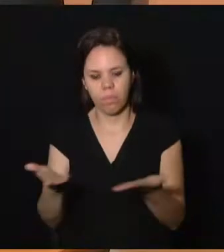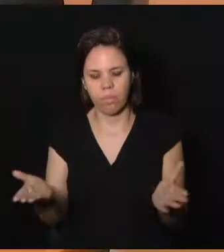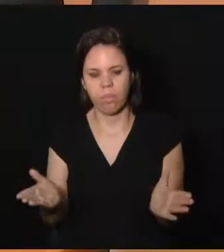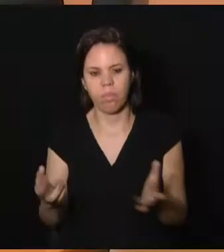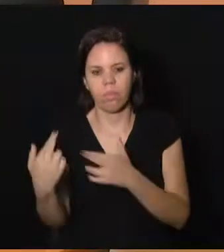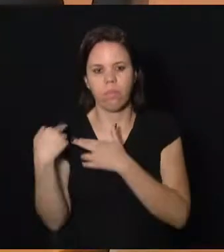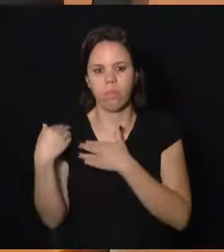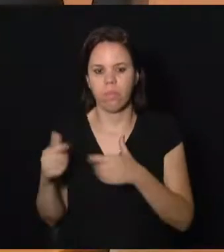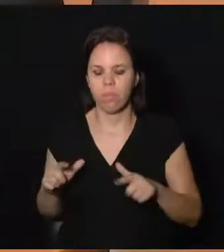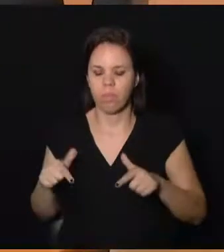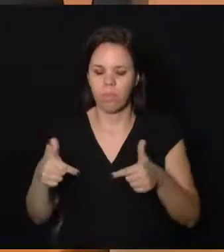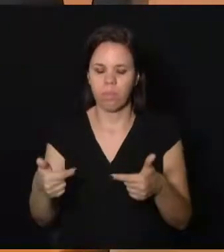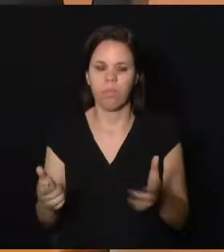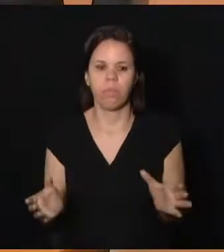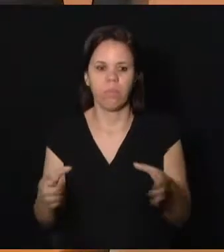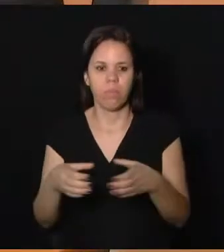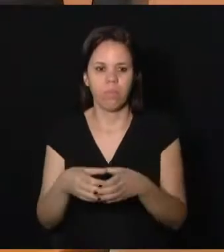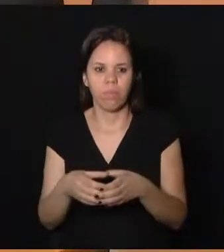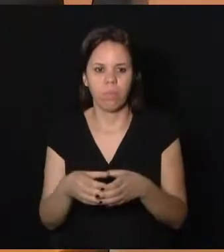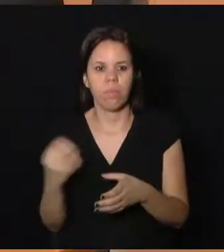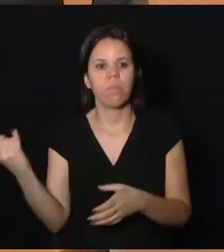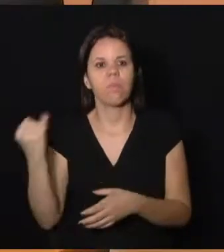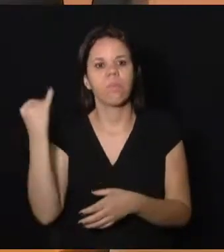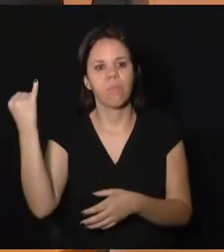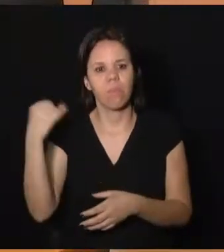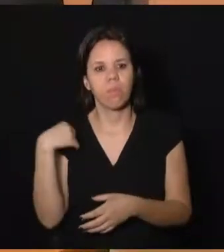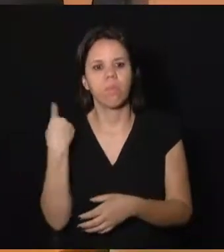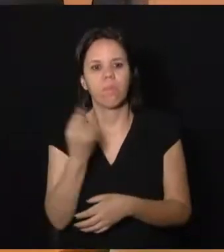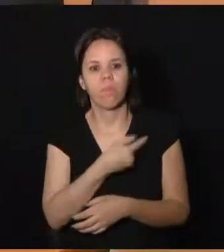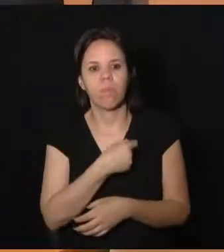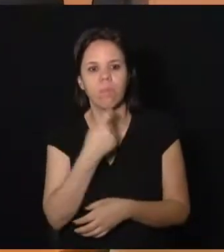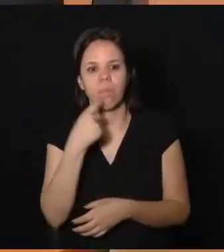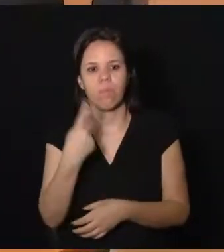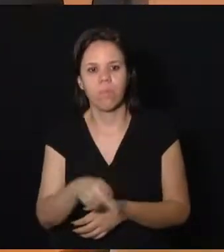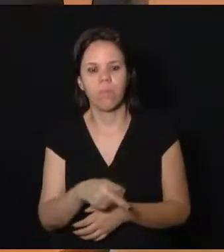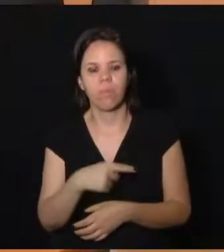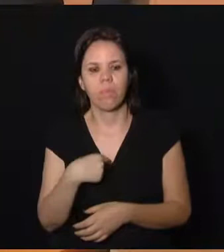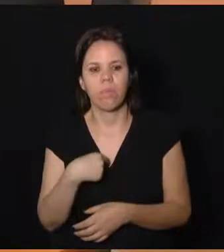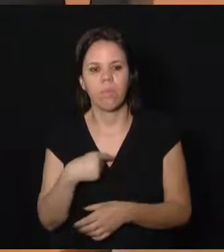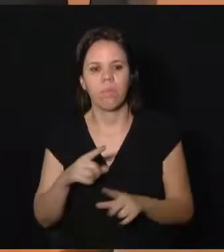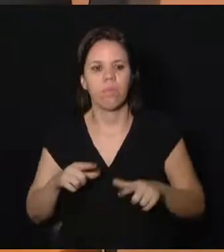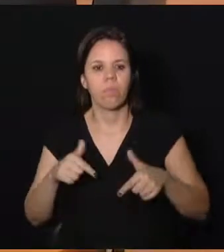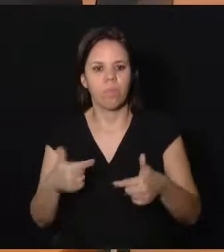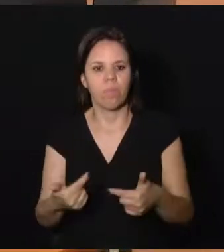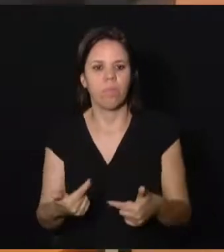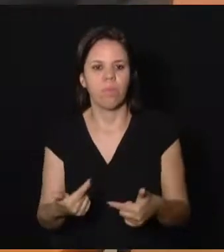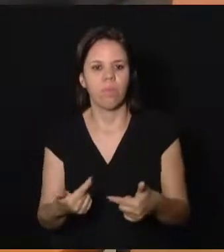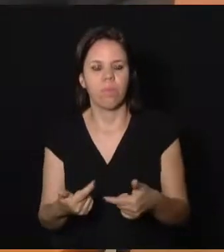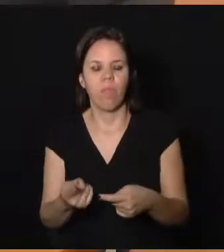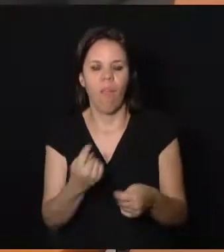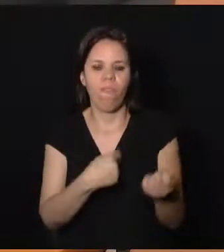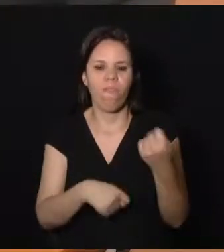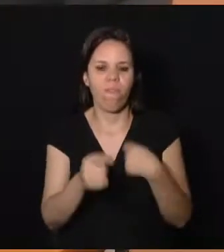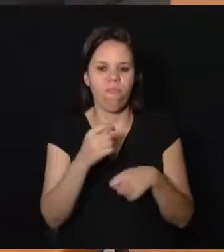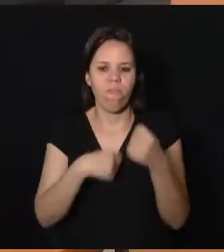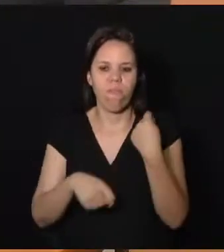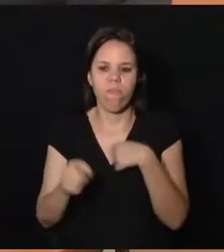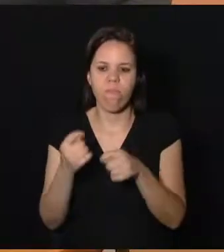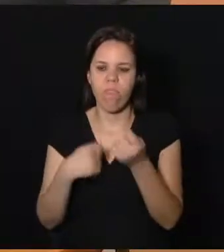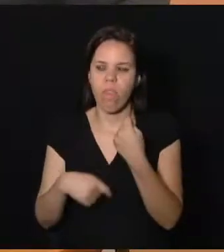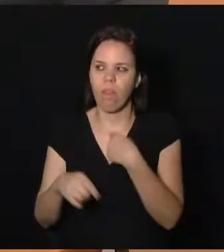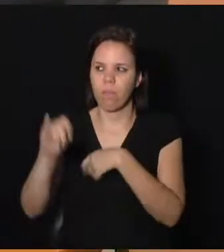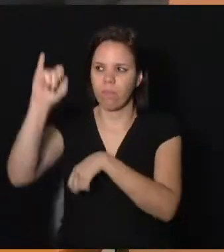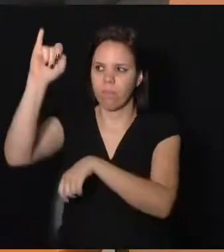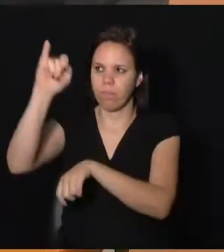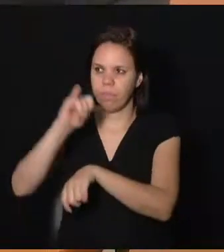comissão, que é muito importante para nós aqui em Campinas, exatamente para a atividade nossa de comércio exterior, e por isso os temas